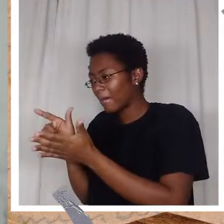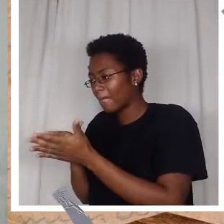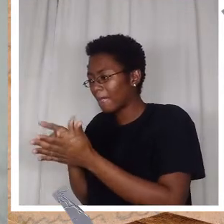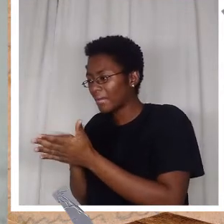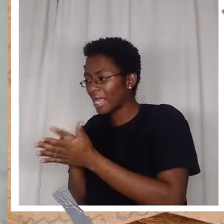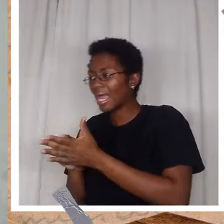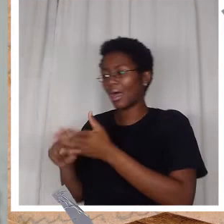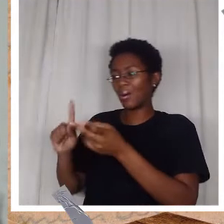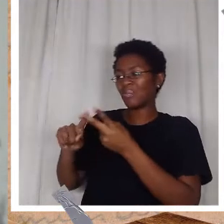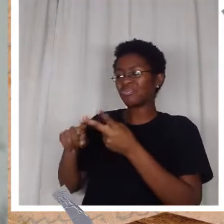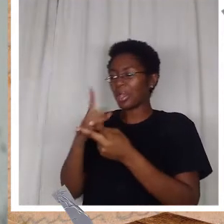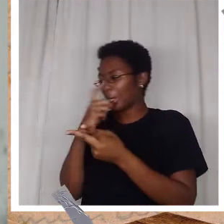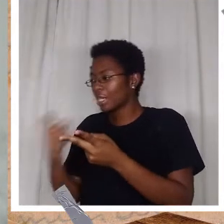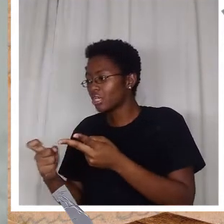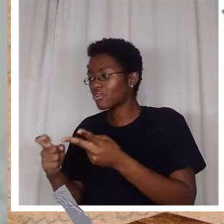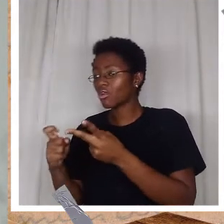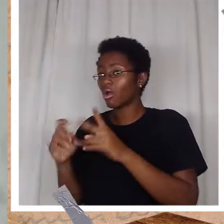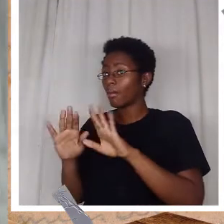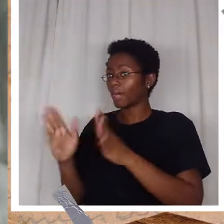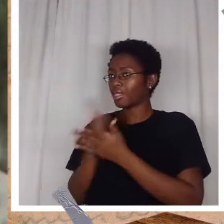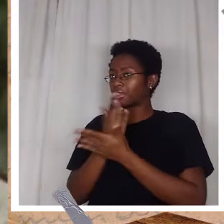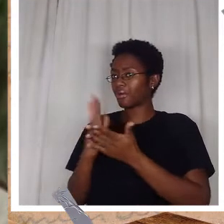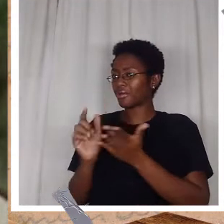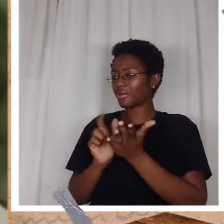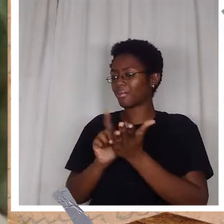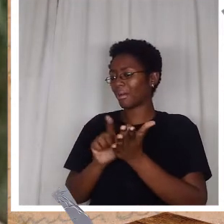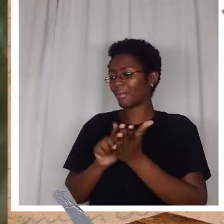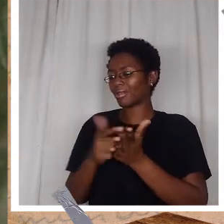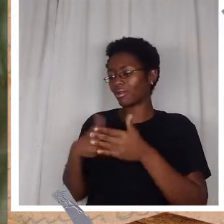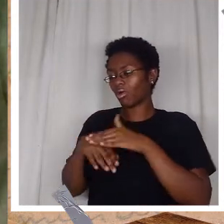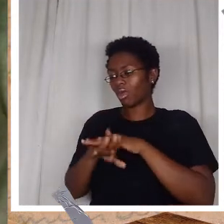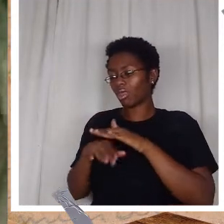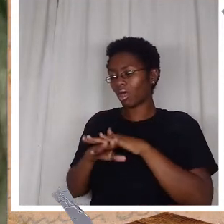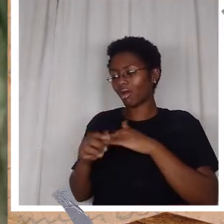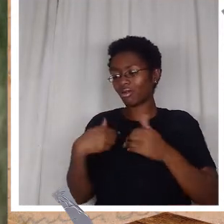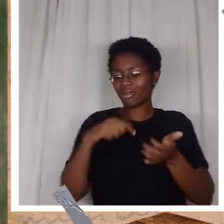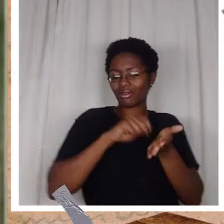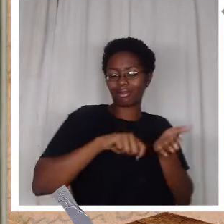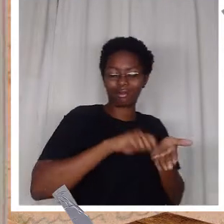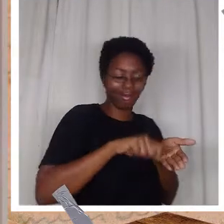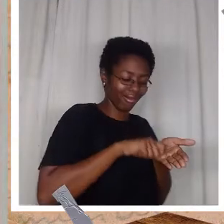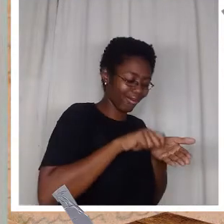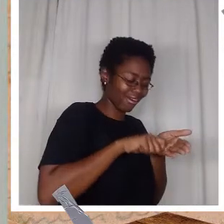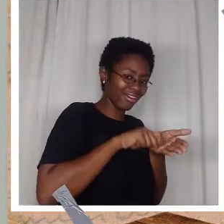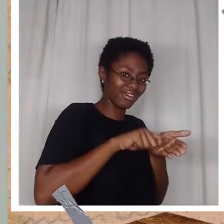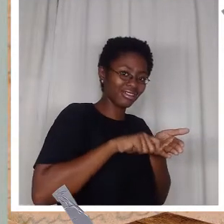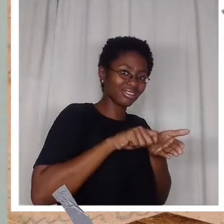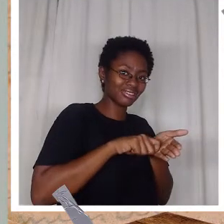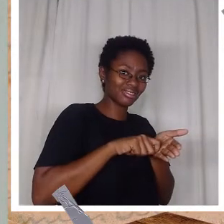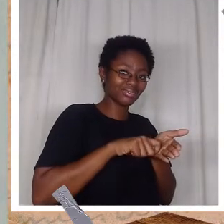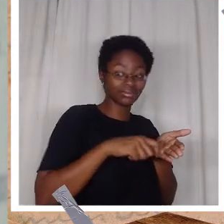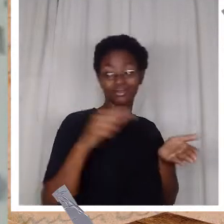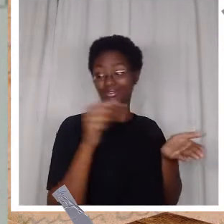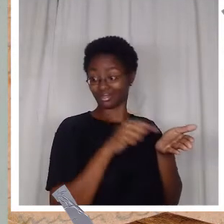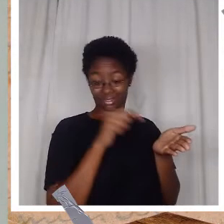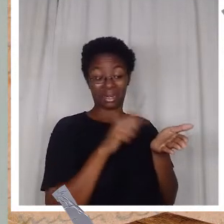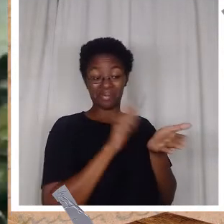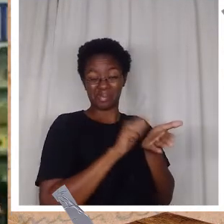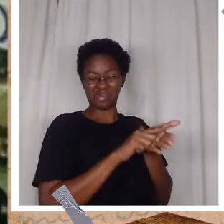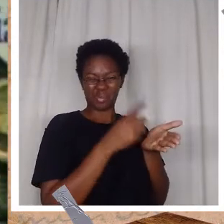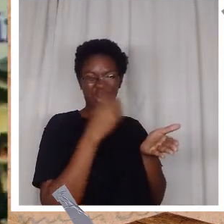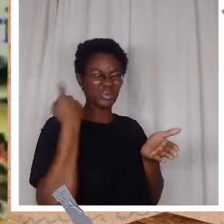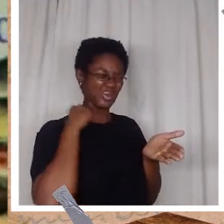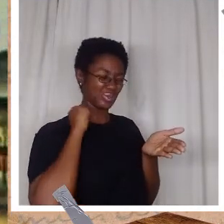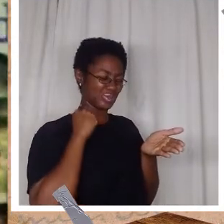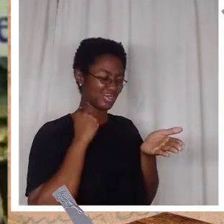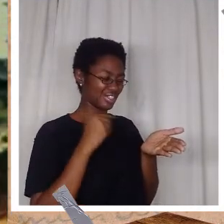vendia. Guardava um tanto para ter onde escrever. Foram neles que nasceu o quarto de despejo. Foi